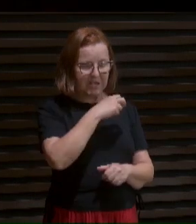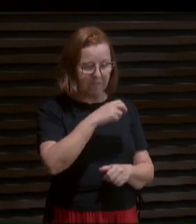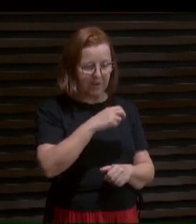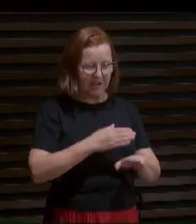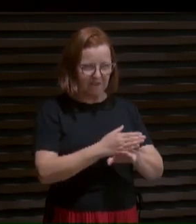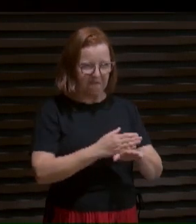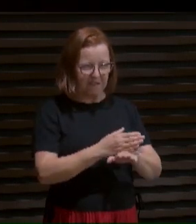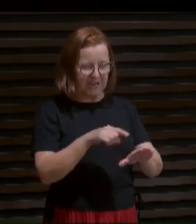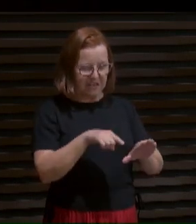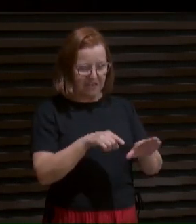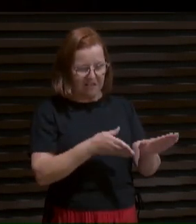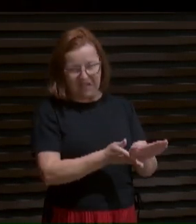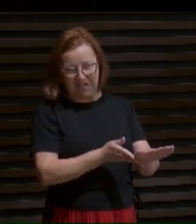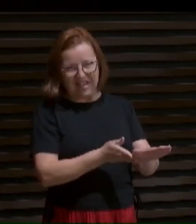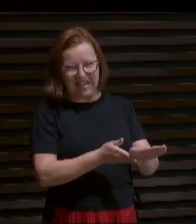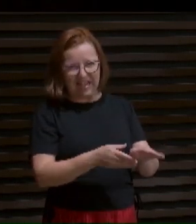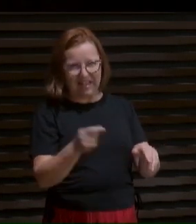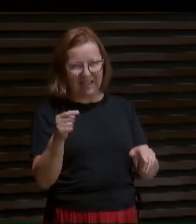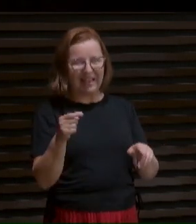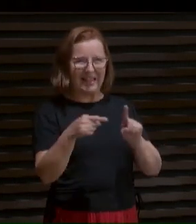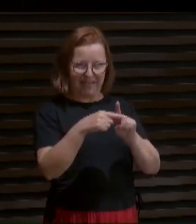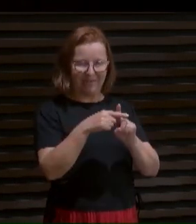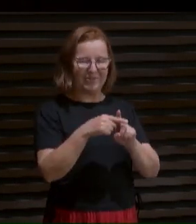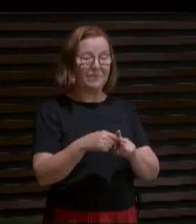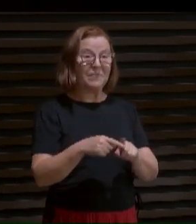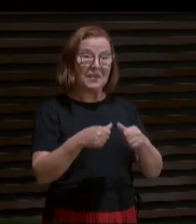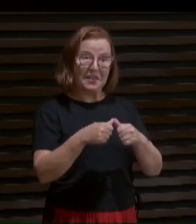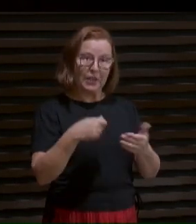o cumprimento desta profecia.